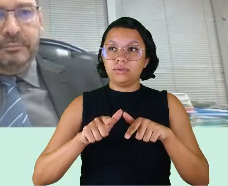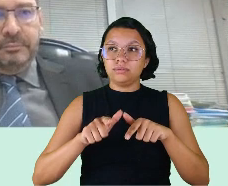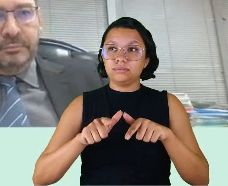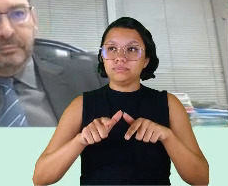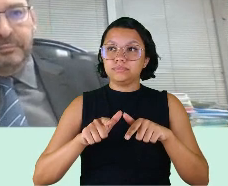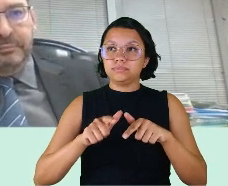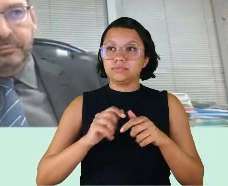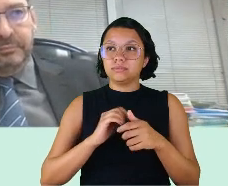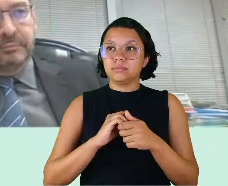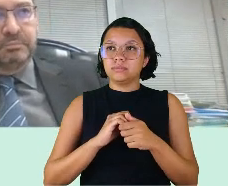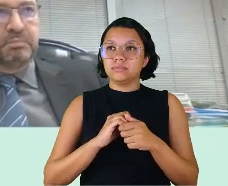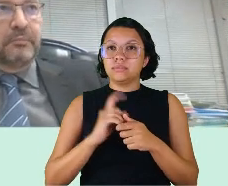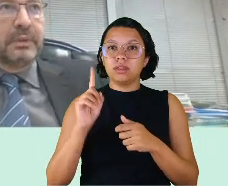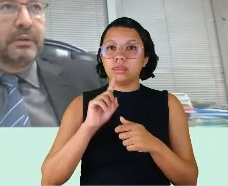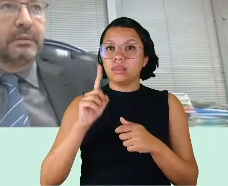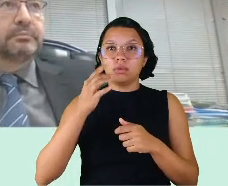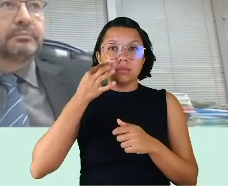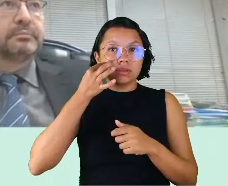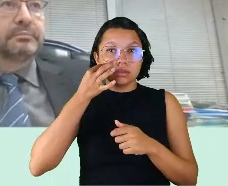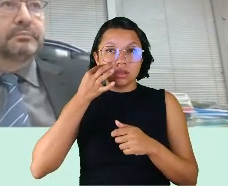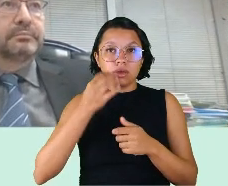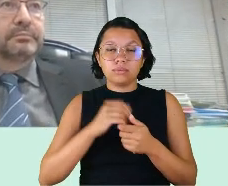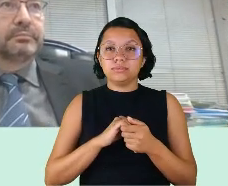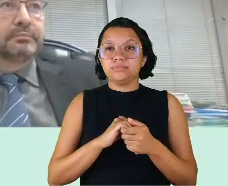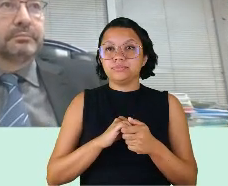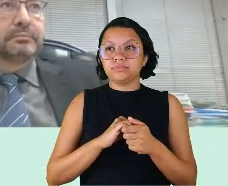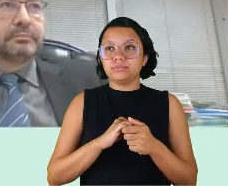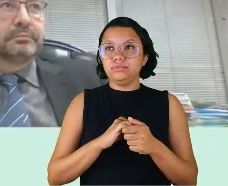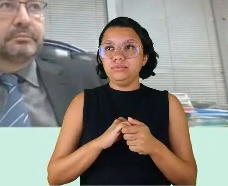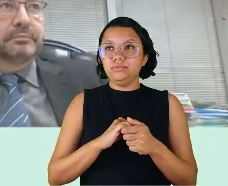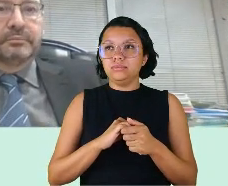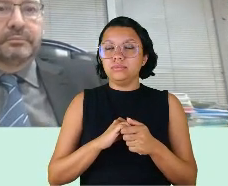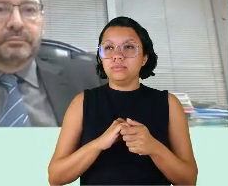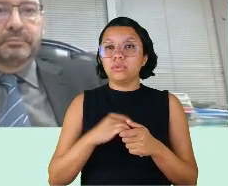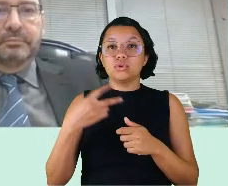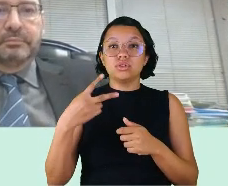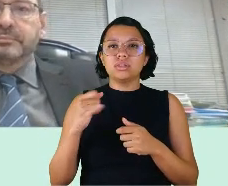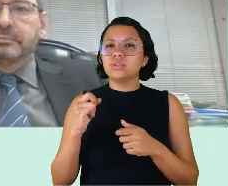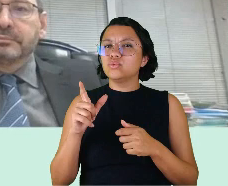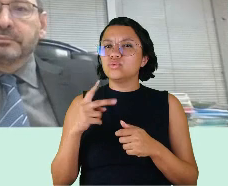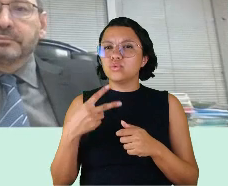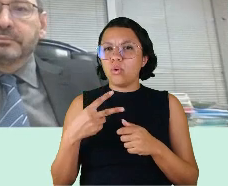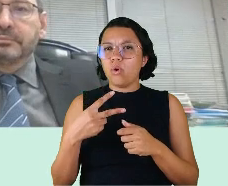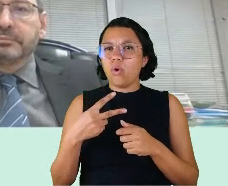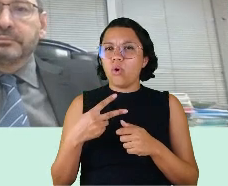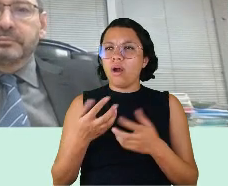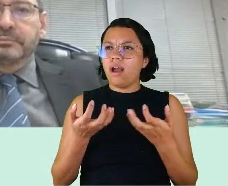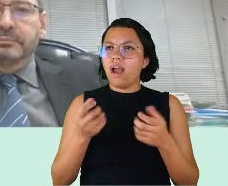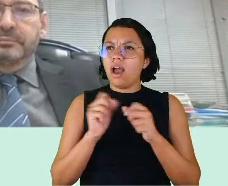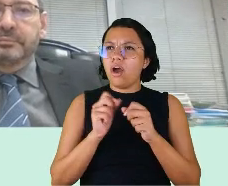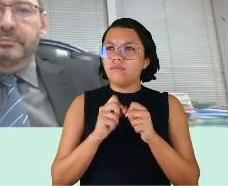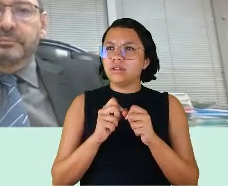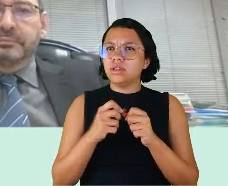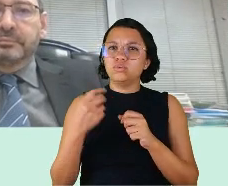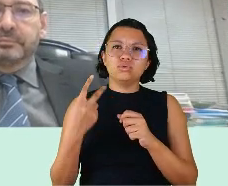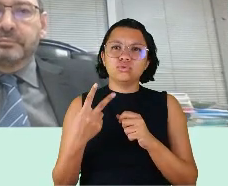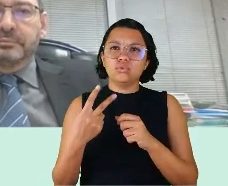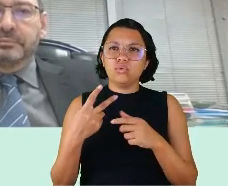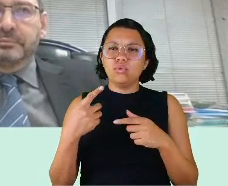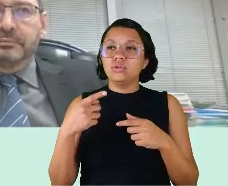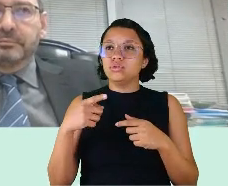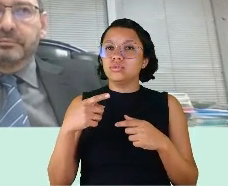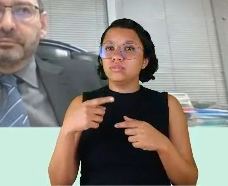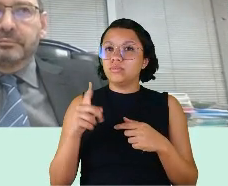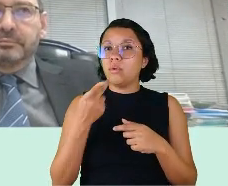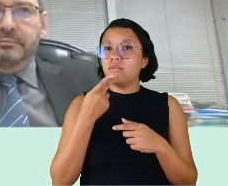trabalho não presencial. Se os dois estão pretendendo fazer isso, os dois vão ter que dizer